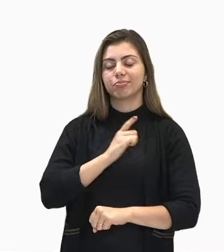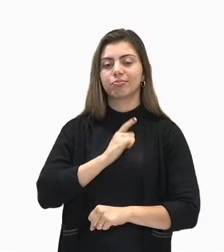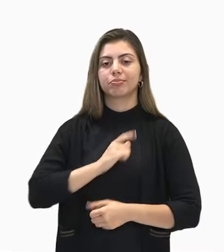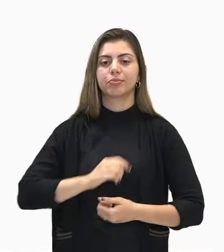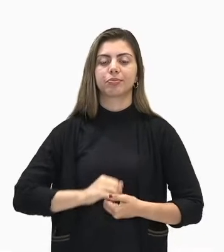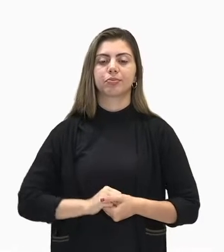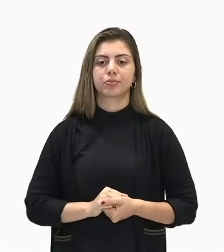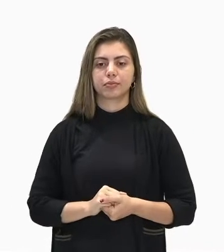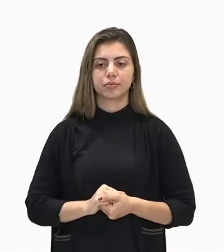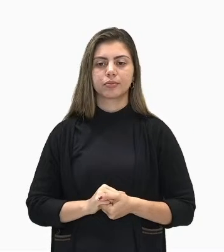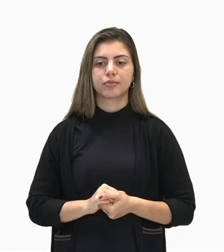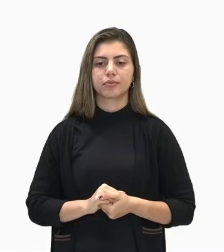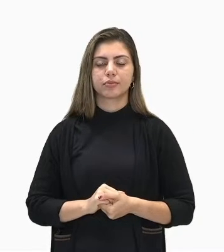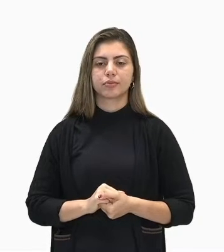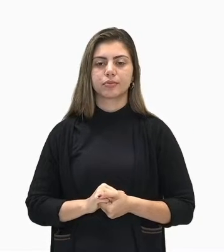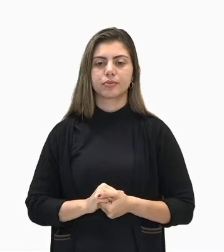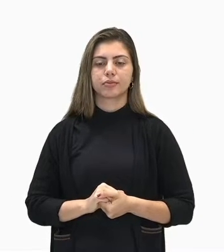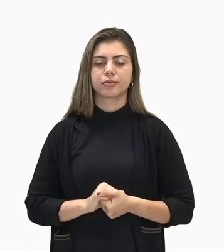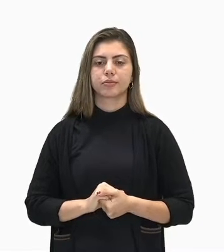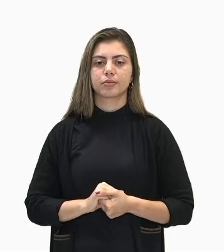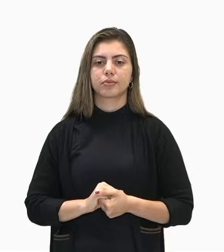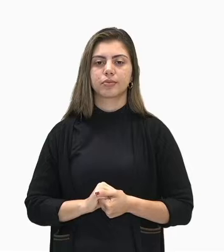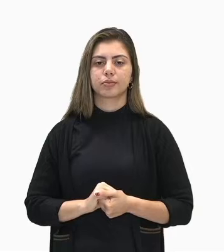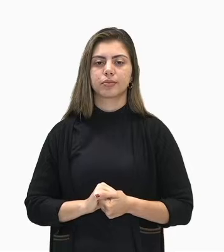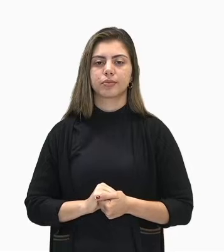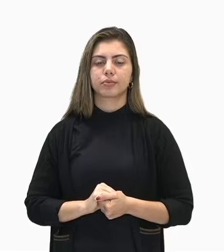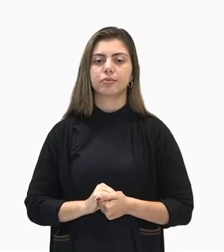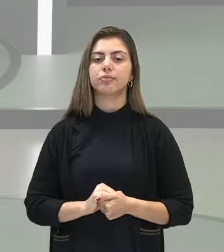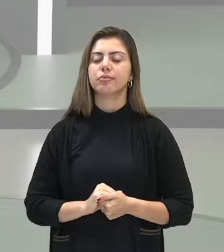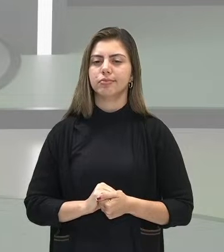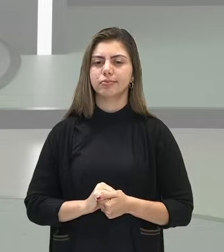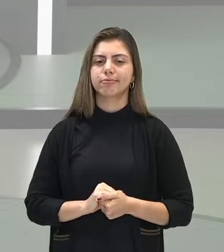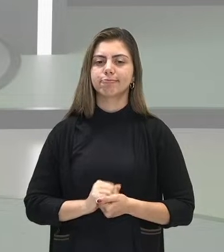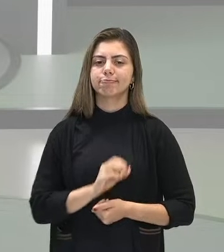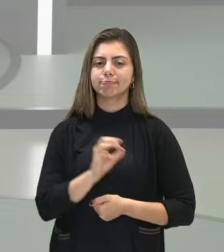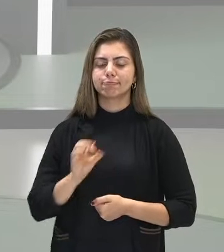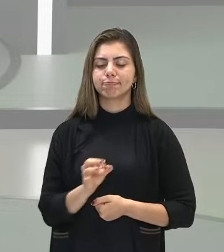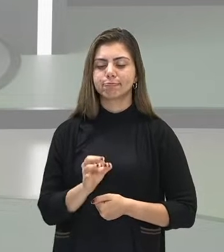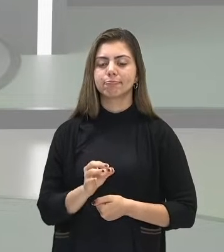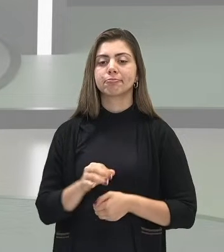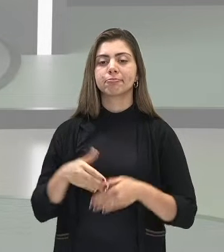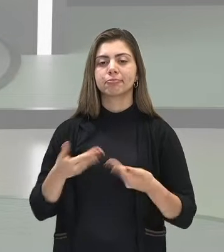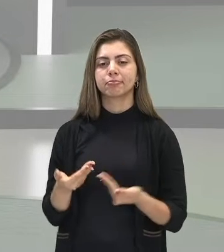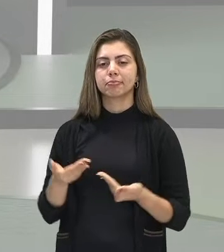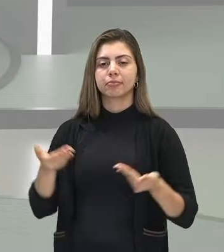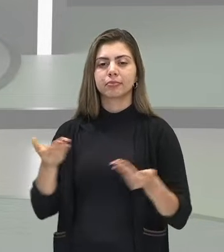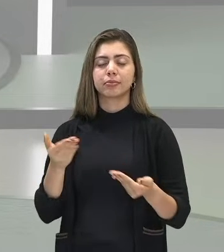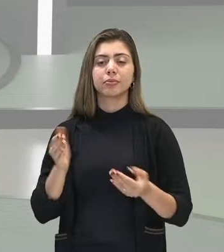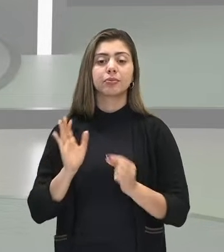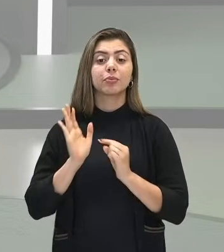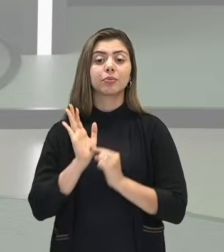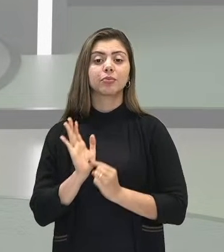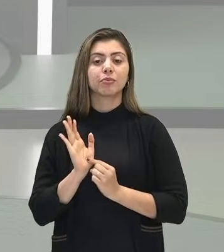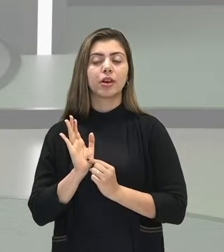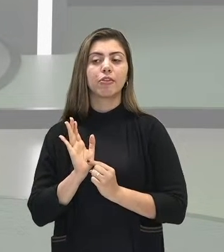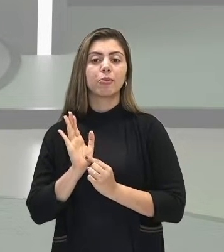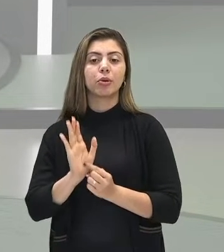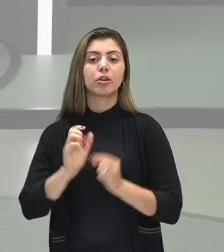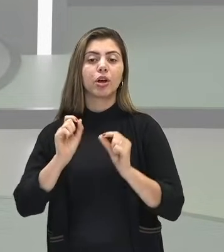calor. E aí, nós vamos agora para o